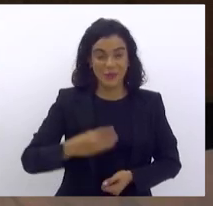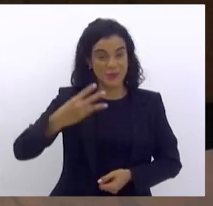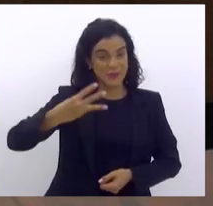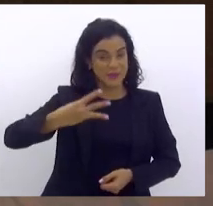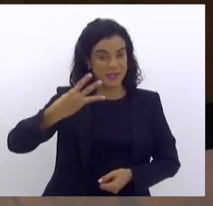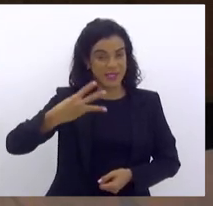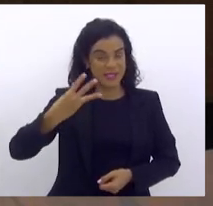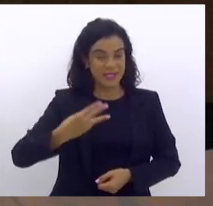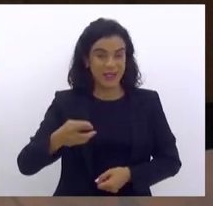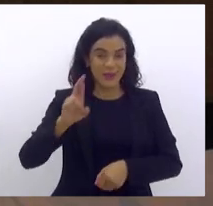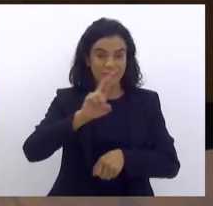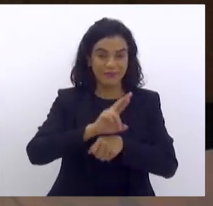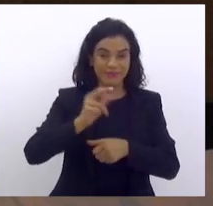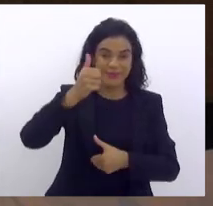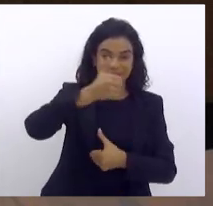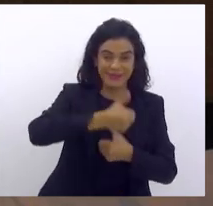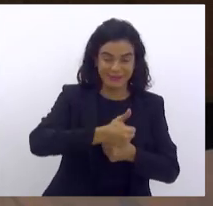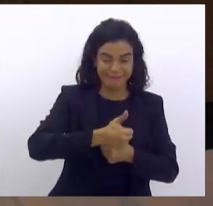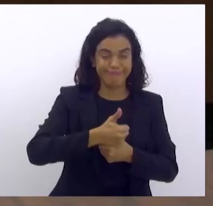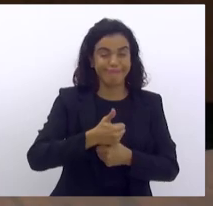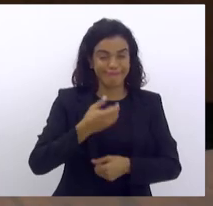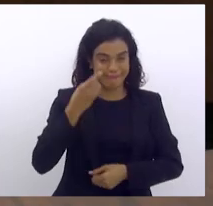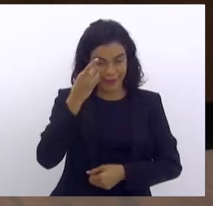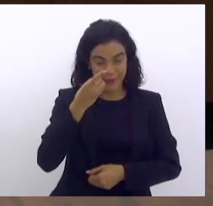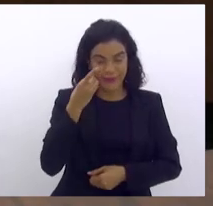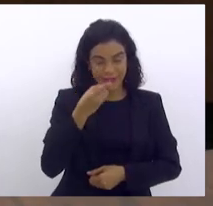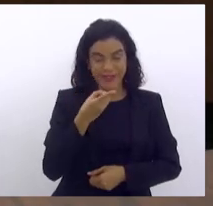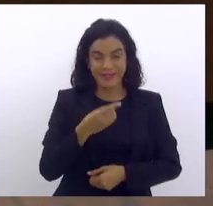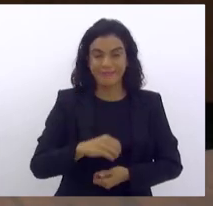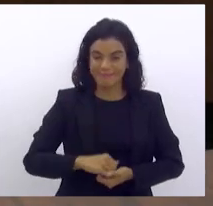Terceiro suplente, deputada Lucia.